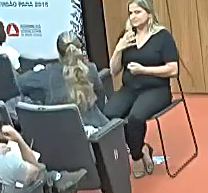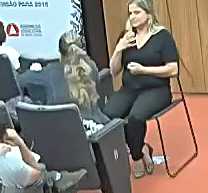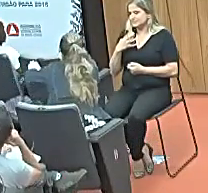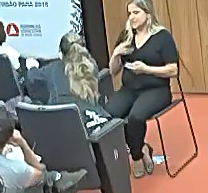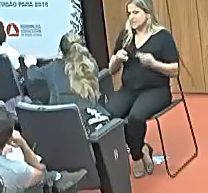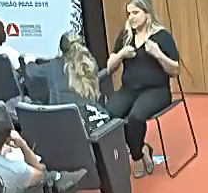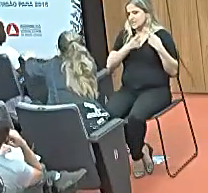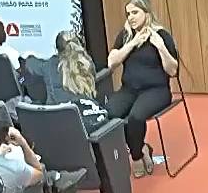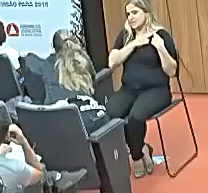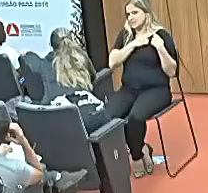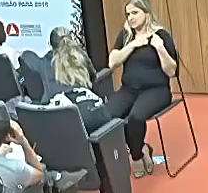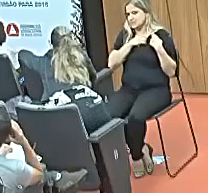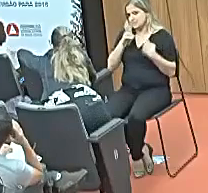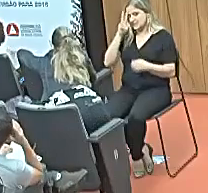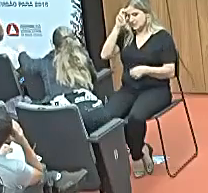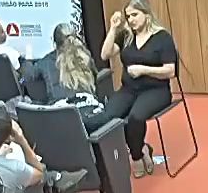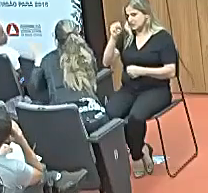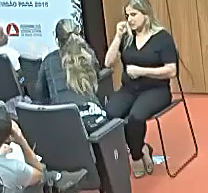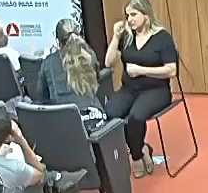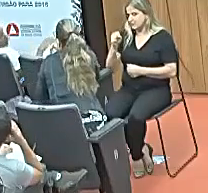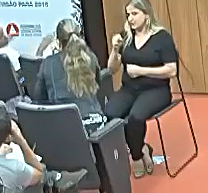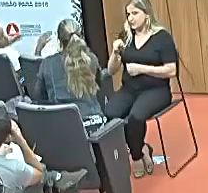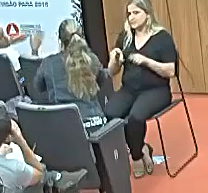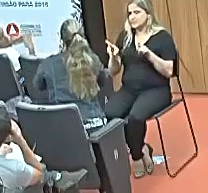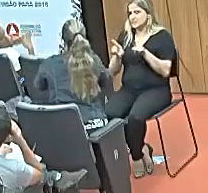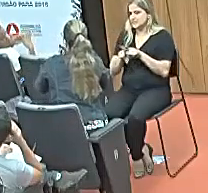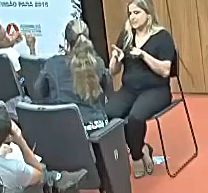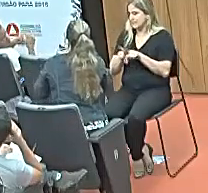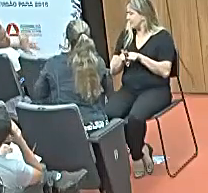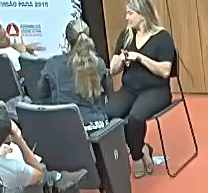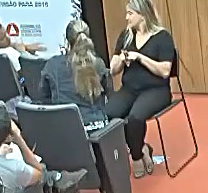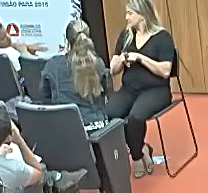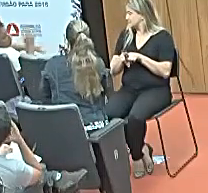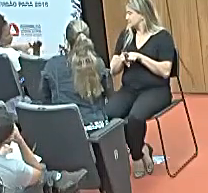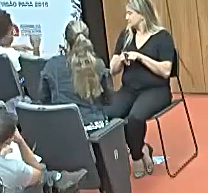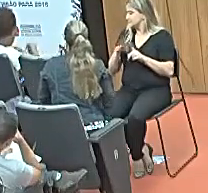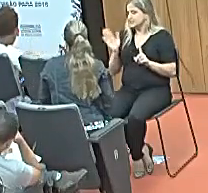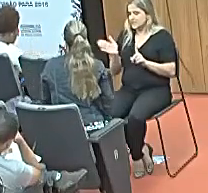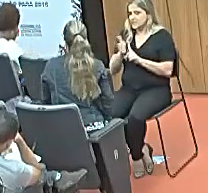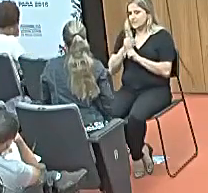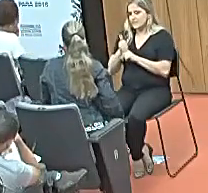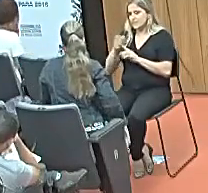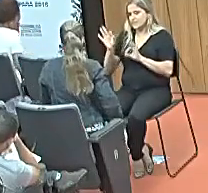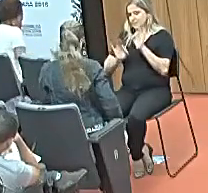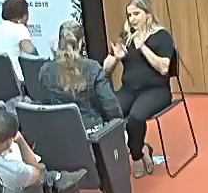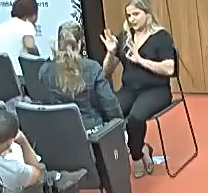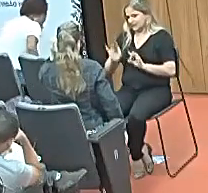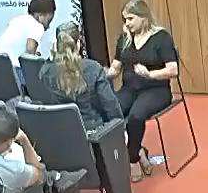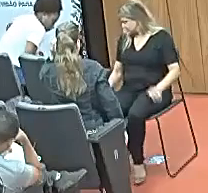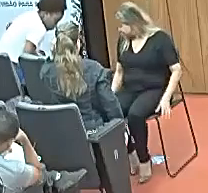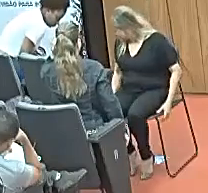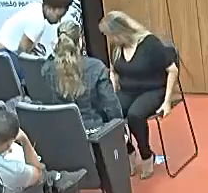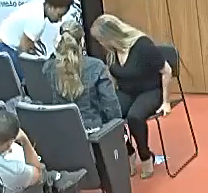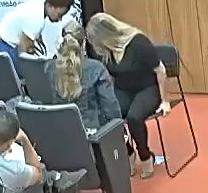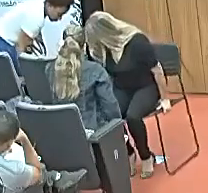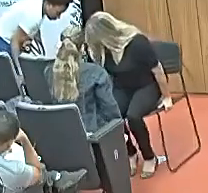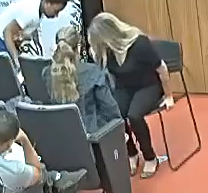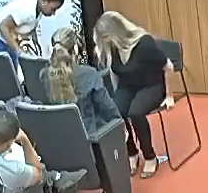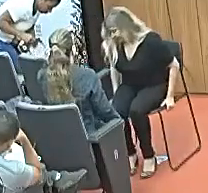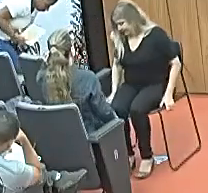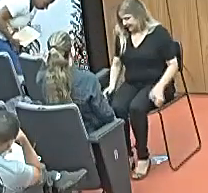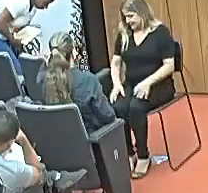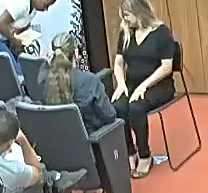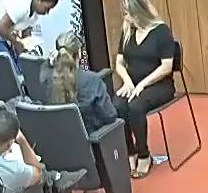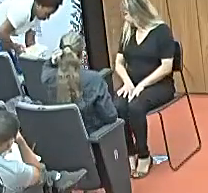responsabilidade com mais força com mais consistência e defender bons programas bons projetos ações